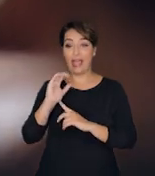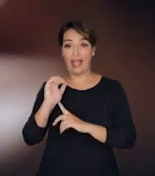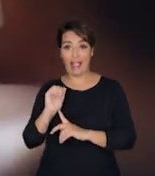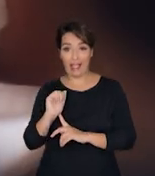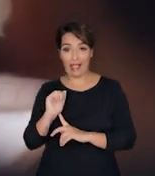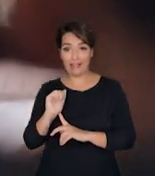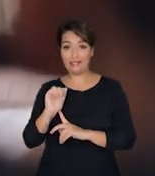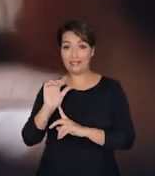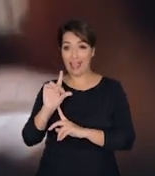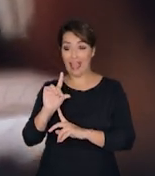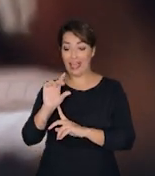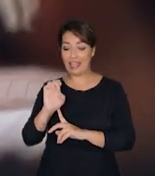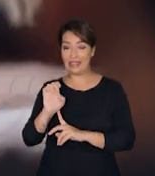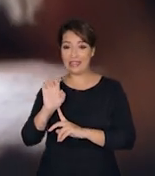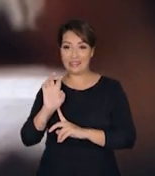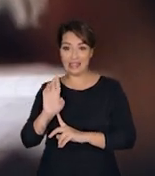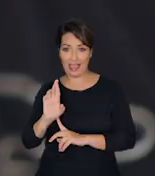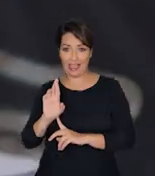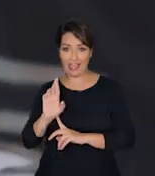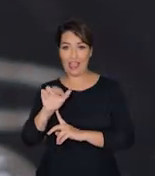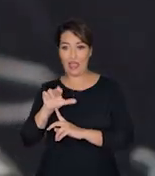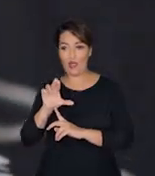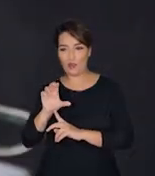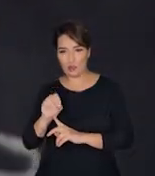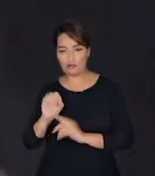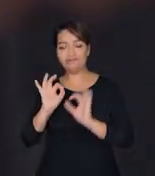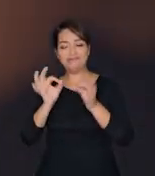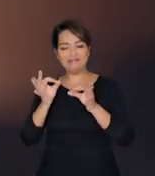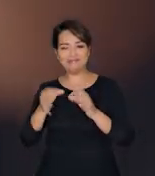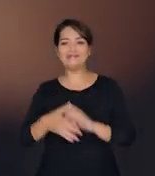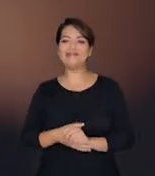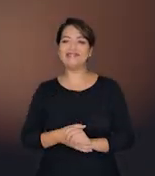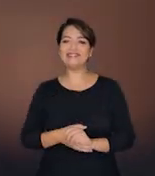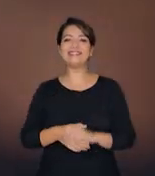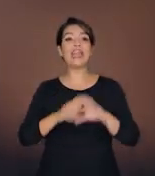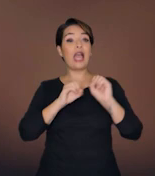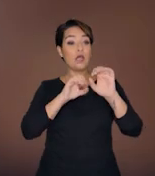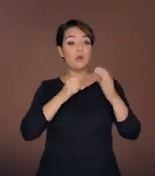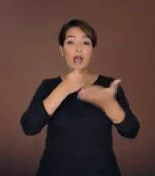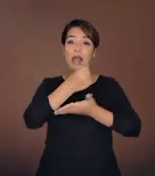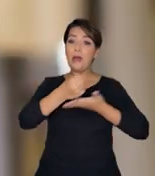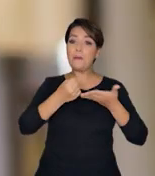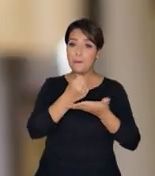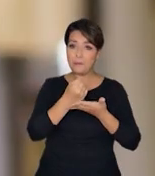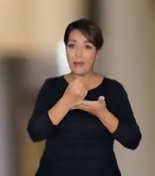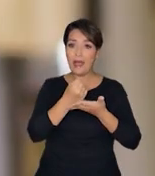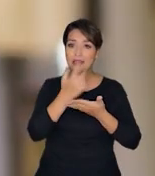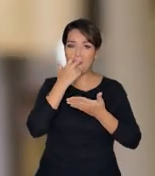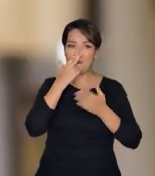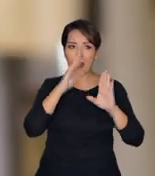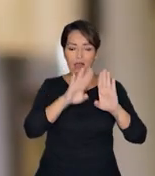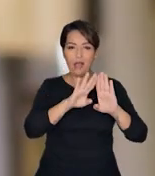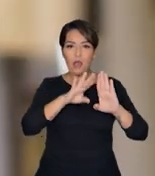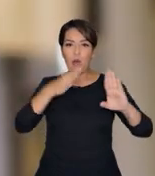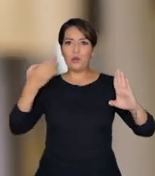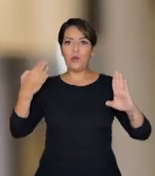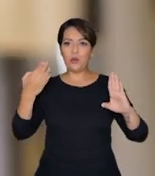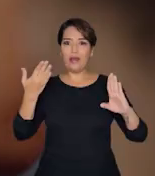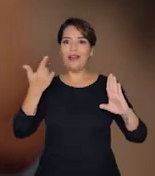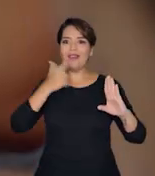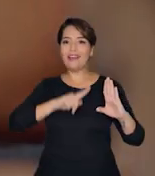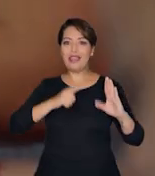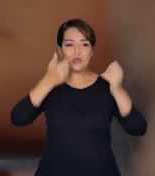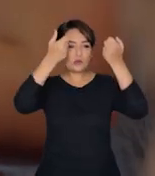der, no. Isso. A educação como base, ela chega a ser aquela chave que vai abrir a